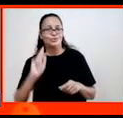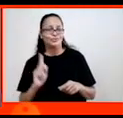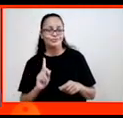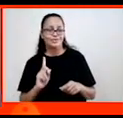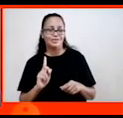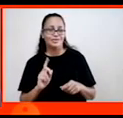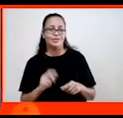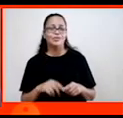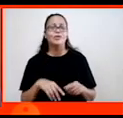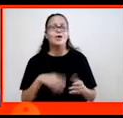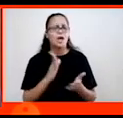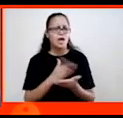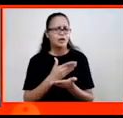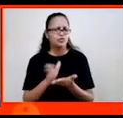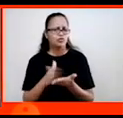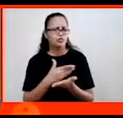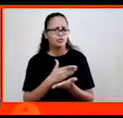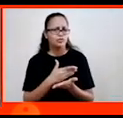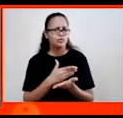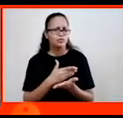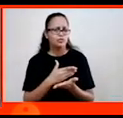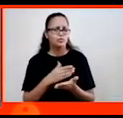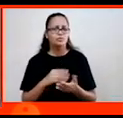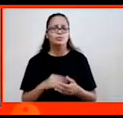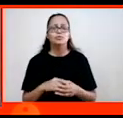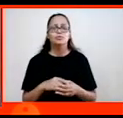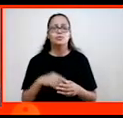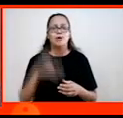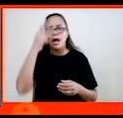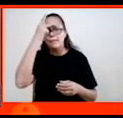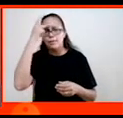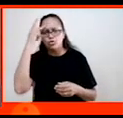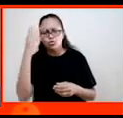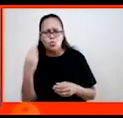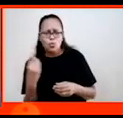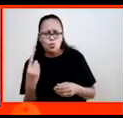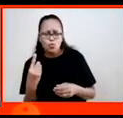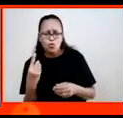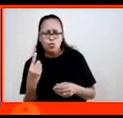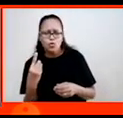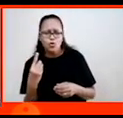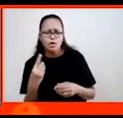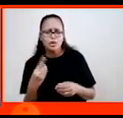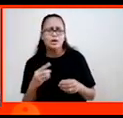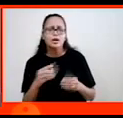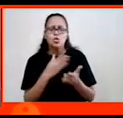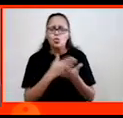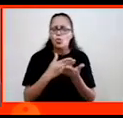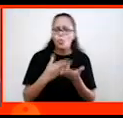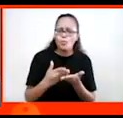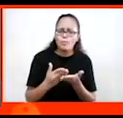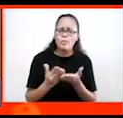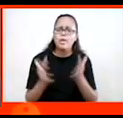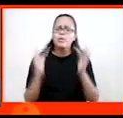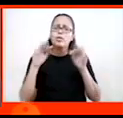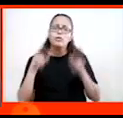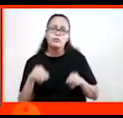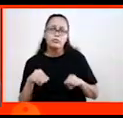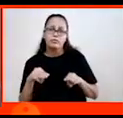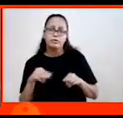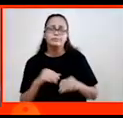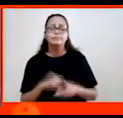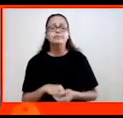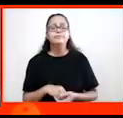por fases, por etapas, cada pessoa cuida de uma etapa, então ela não acompanha todo o desenvolvimento do início ao fim desse produto,